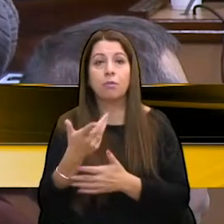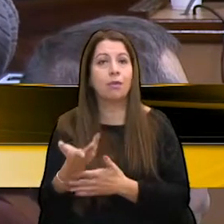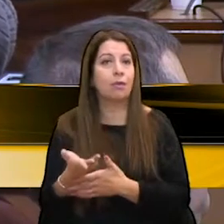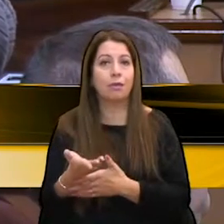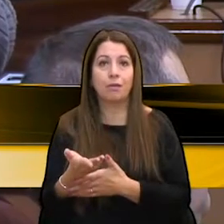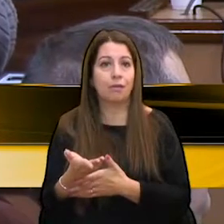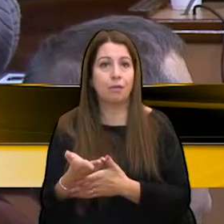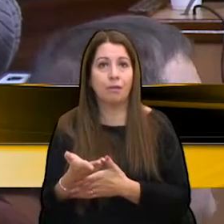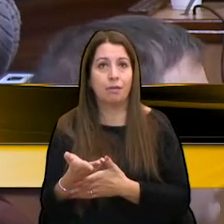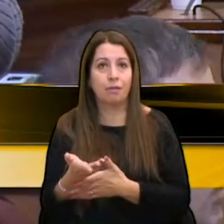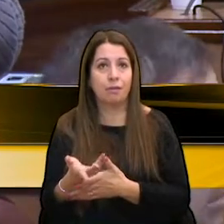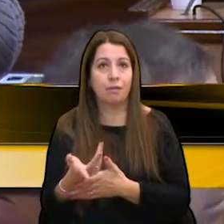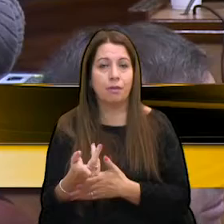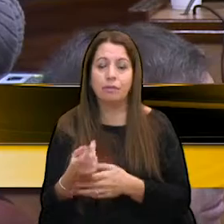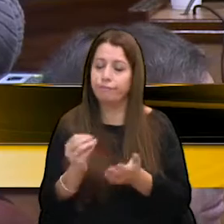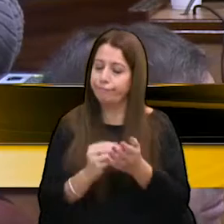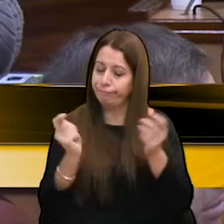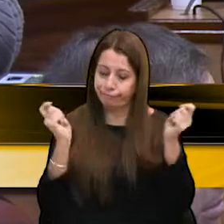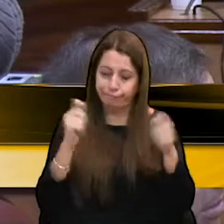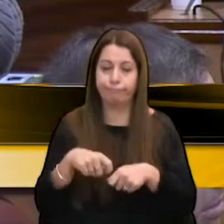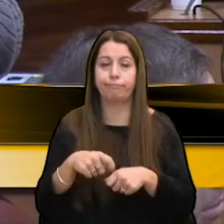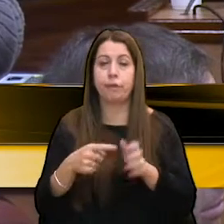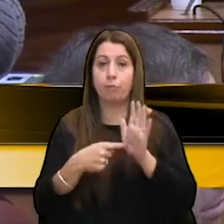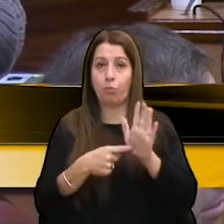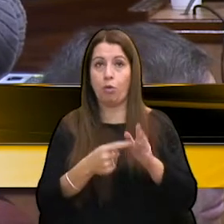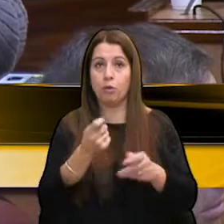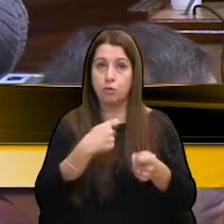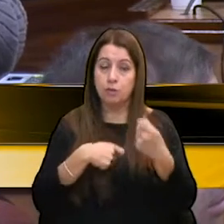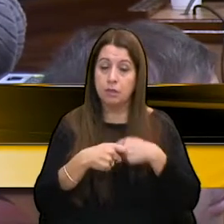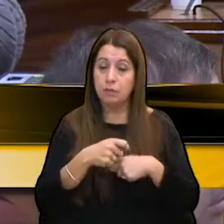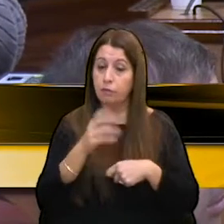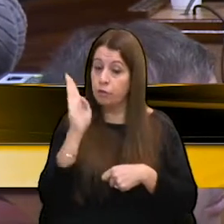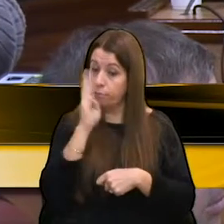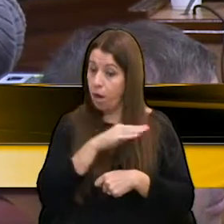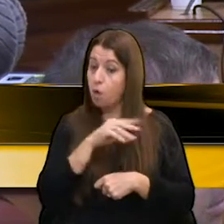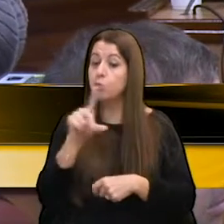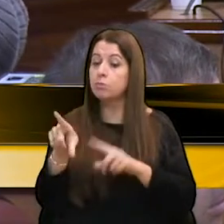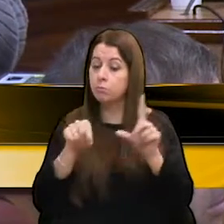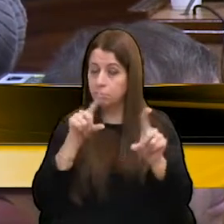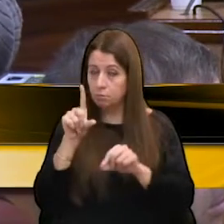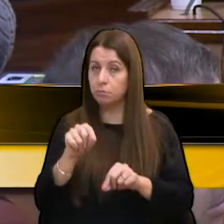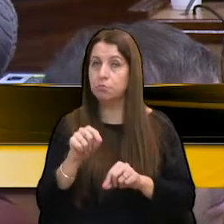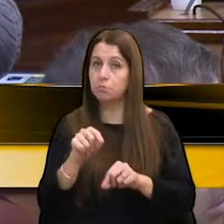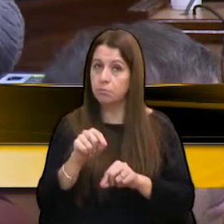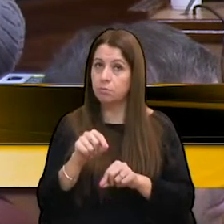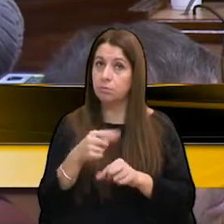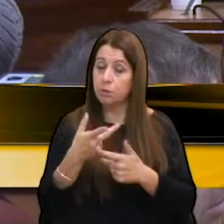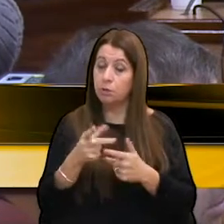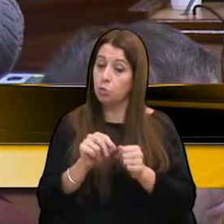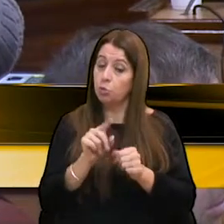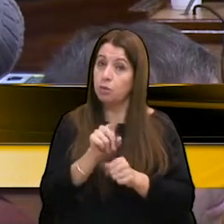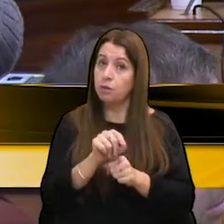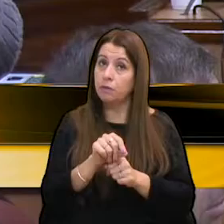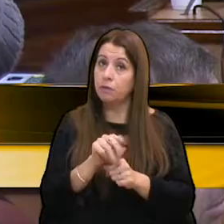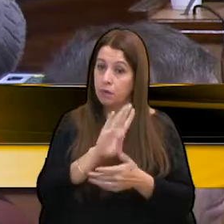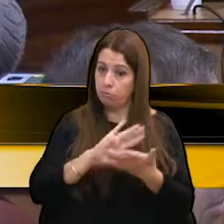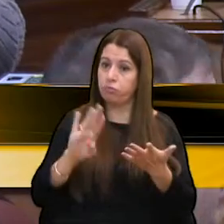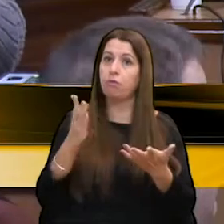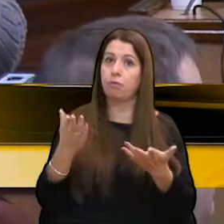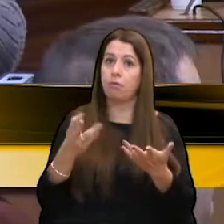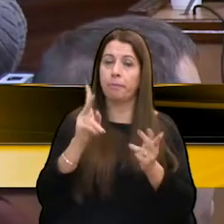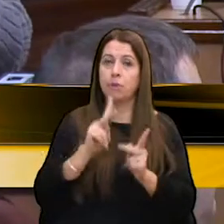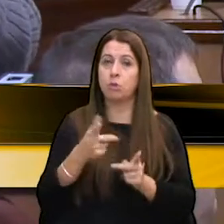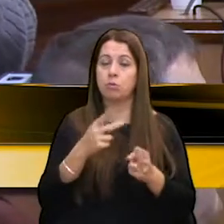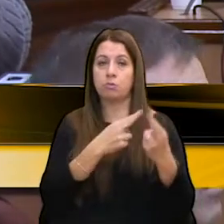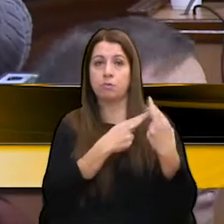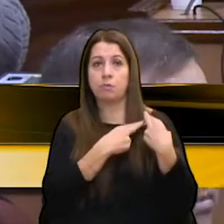Né? Então, é um incompetente, mostra que os gestores foram mal escolhidos pelo gestor e o mínimo que ele tem que ser é exonerado, né? Porque uma pessoa que